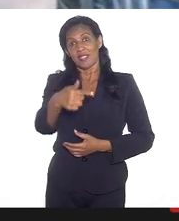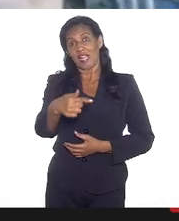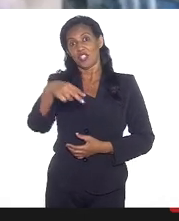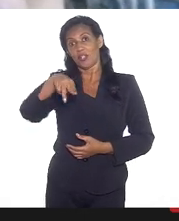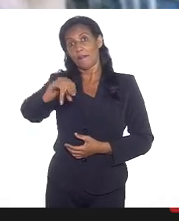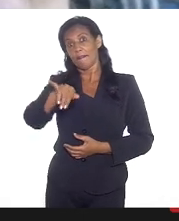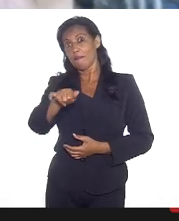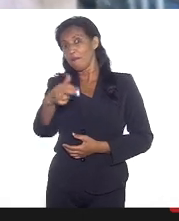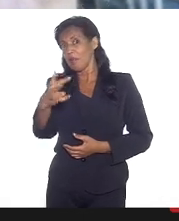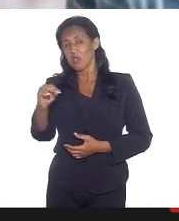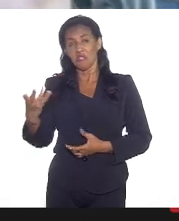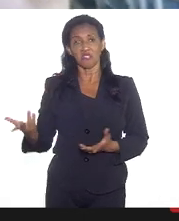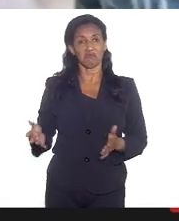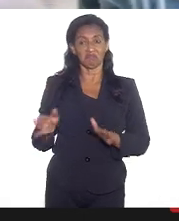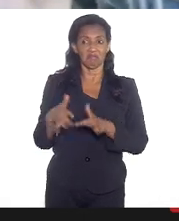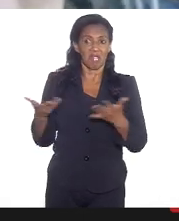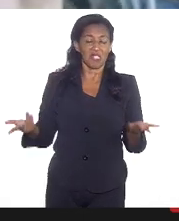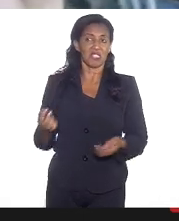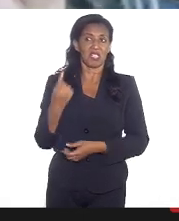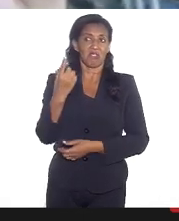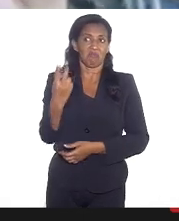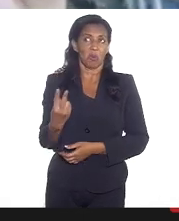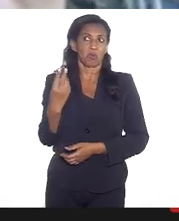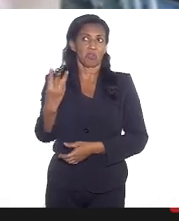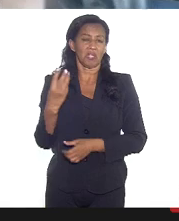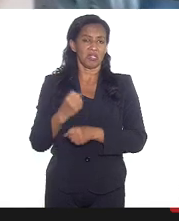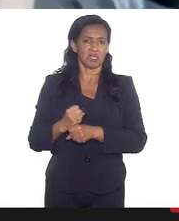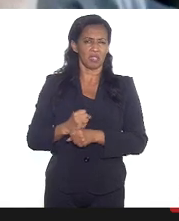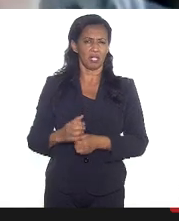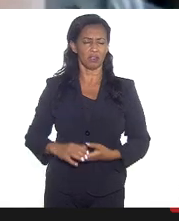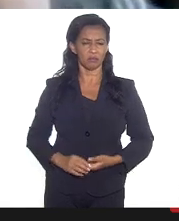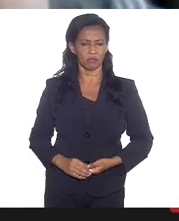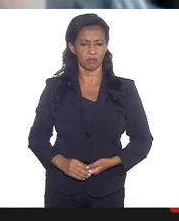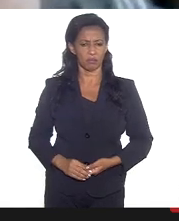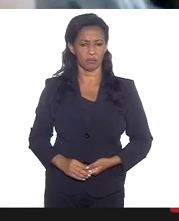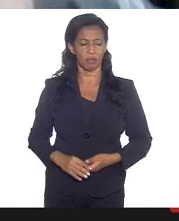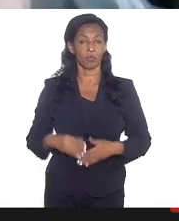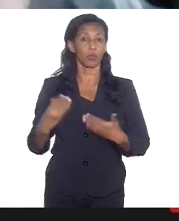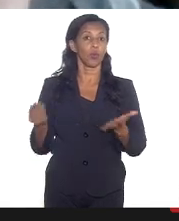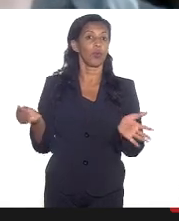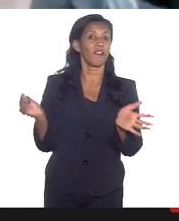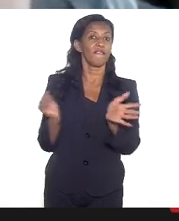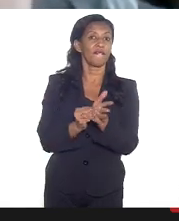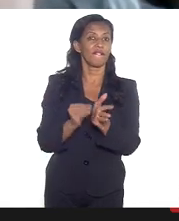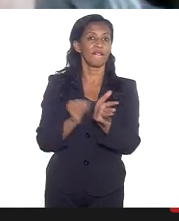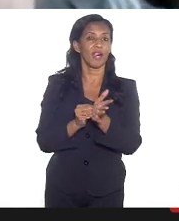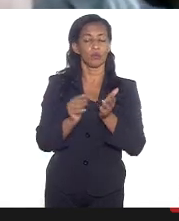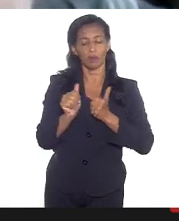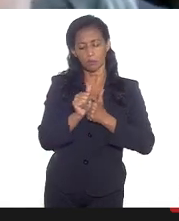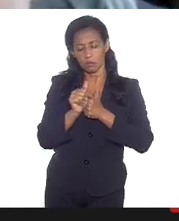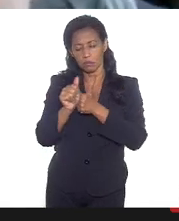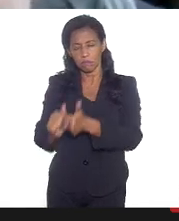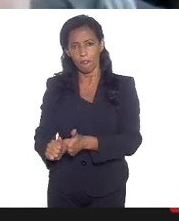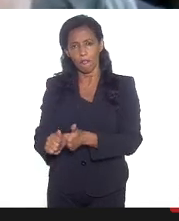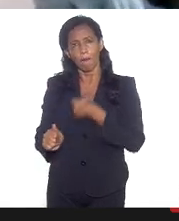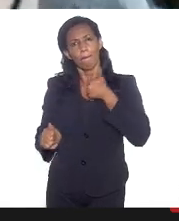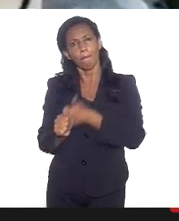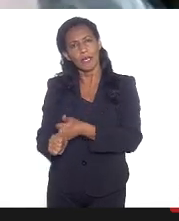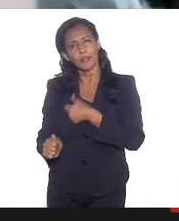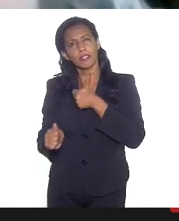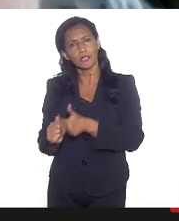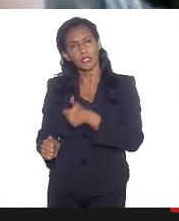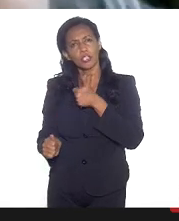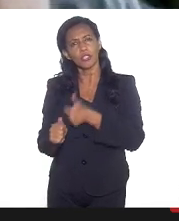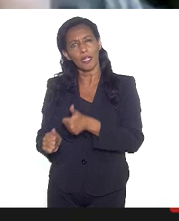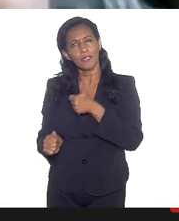bilhões. Assim, em 2 ou 3 anos. O que falta é acompanhamento e persistência.